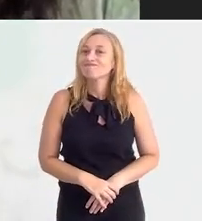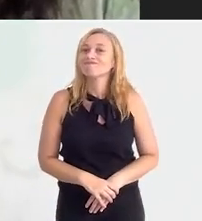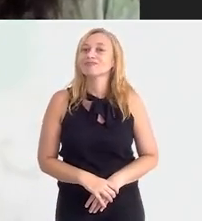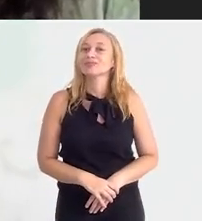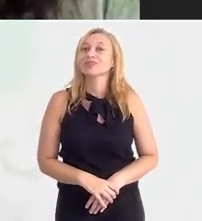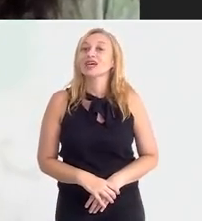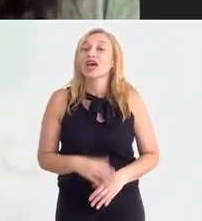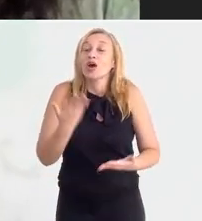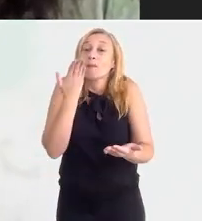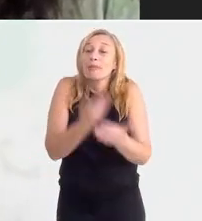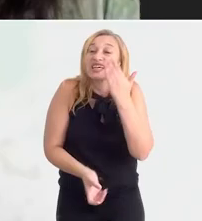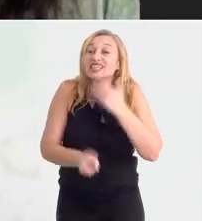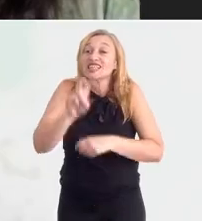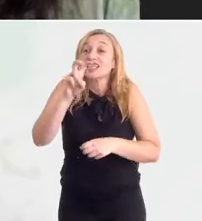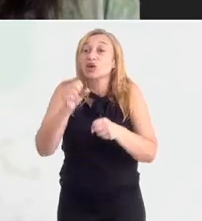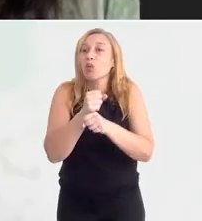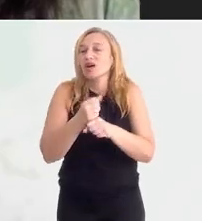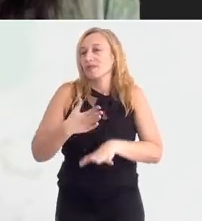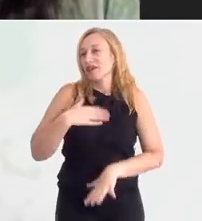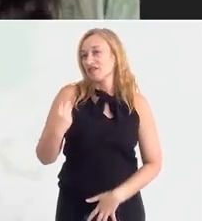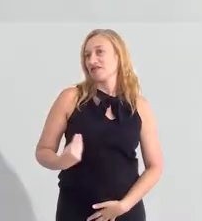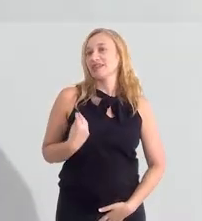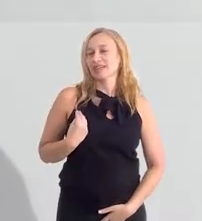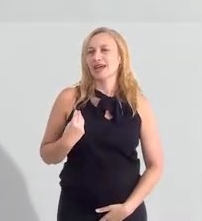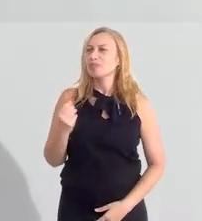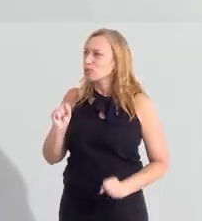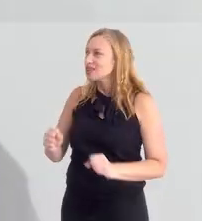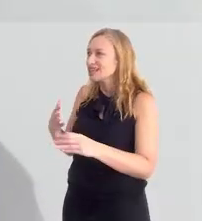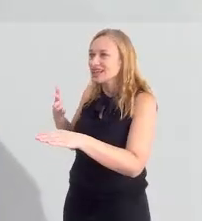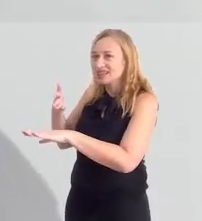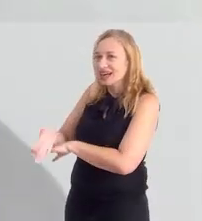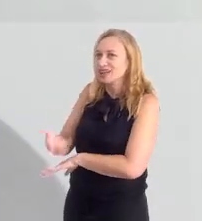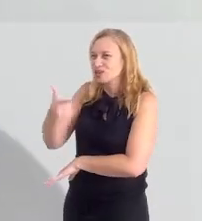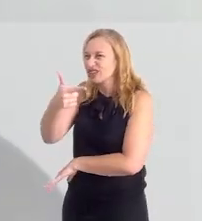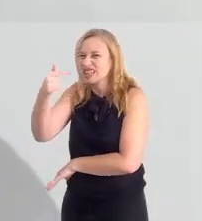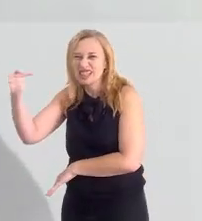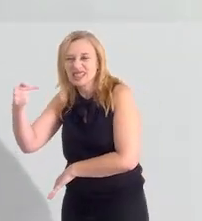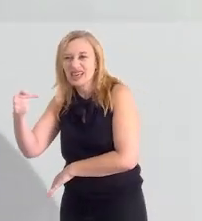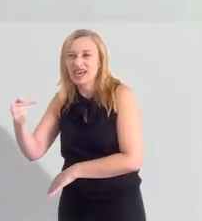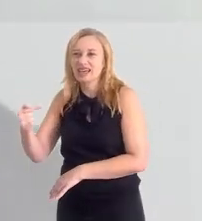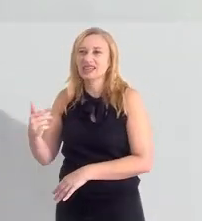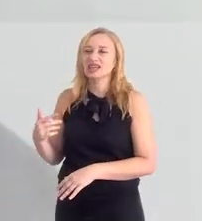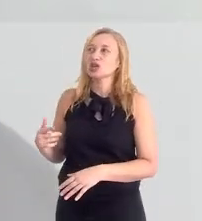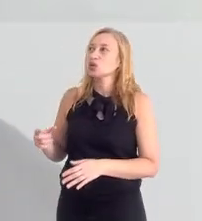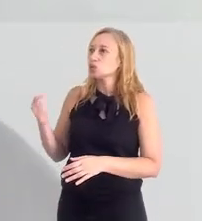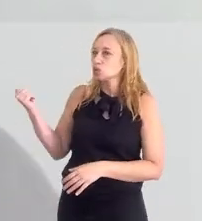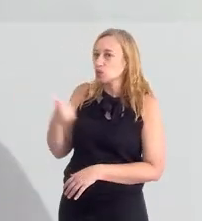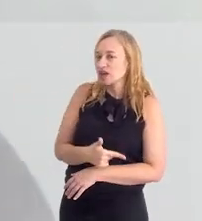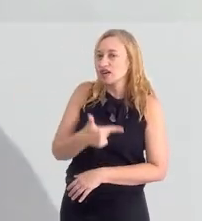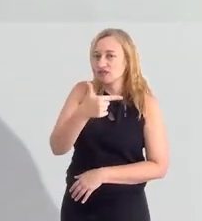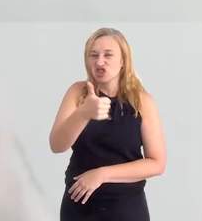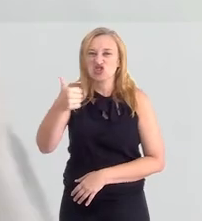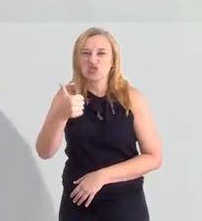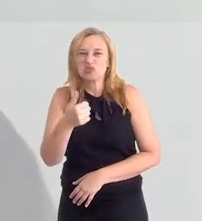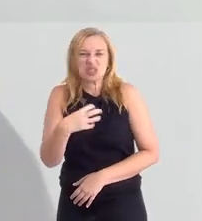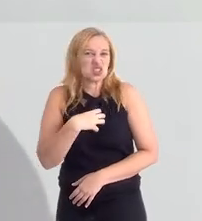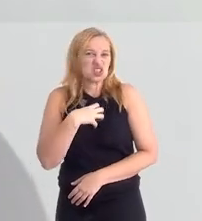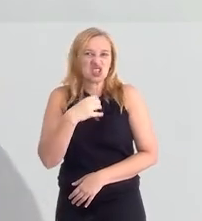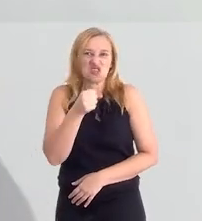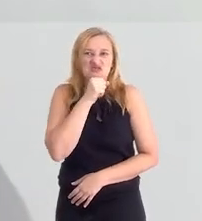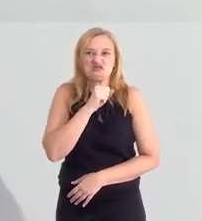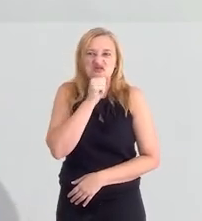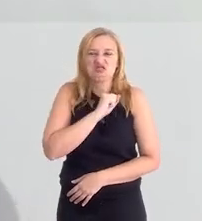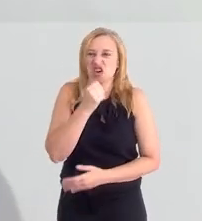dizia, eu perdi 5 anos da minha vida. Poderia ter entrado na universidade aos 17, só fui entrar aos 21. Me sentia